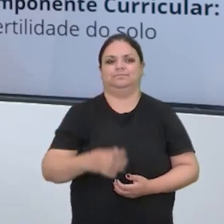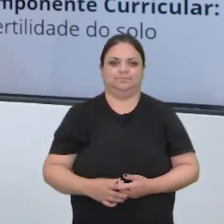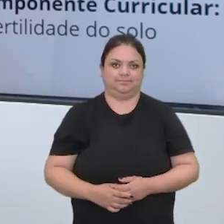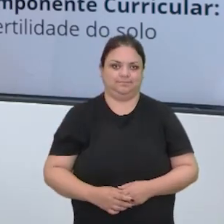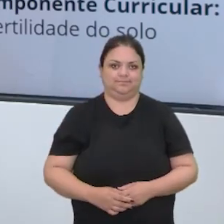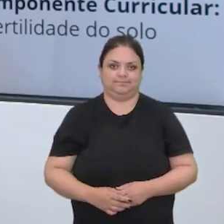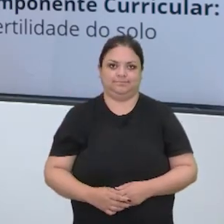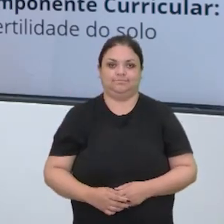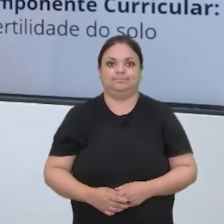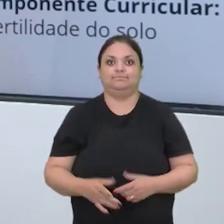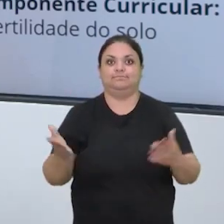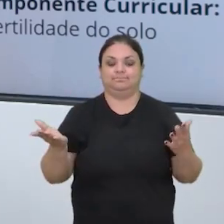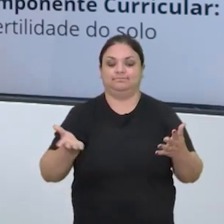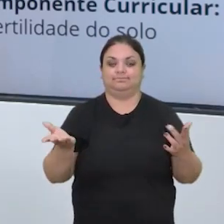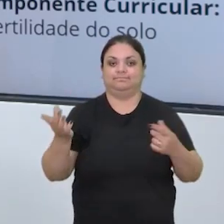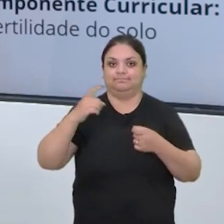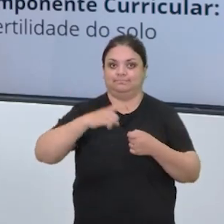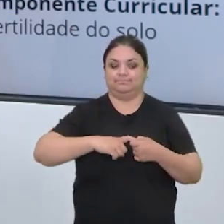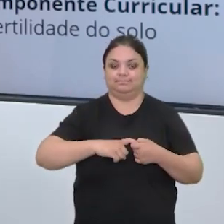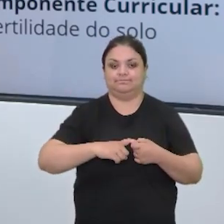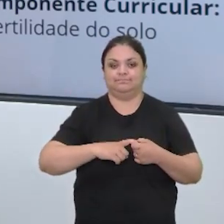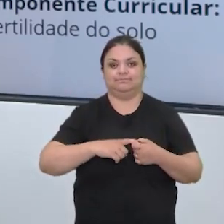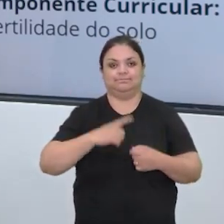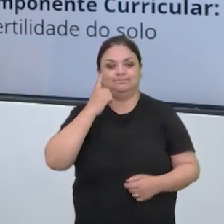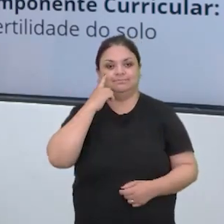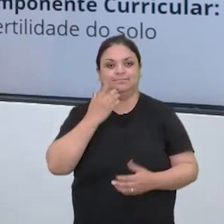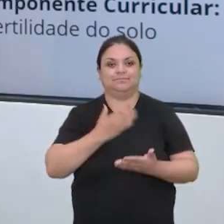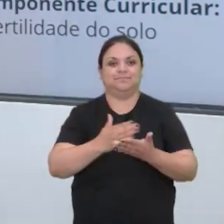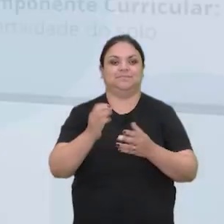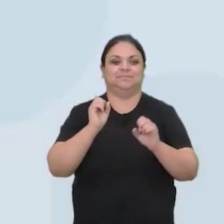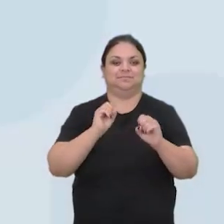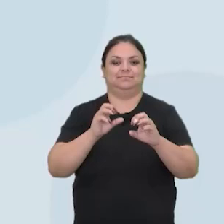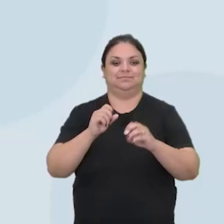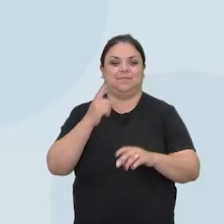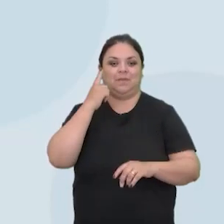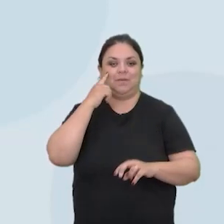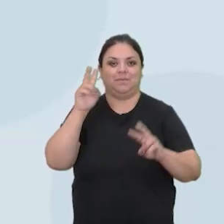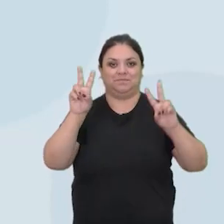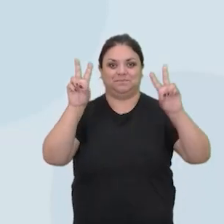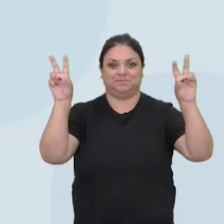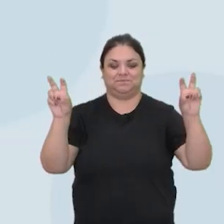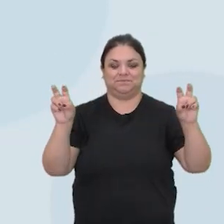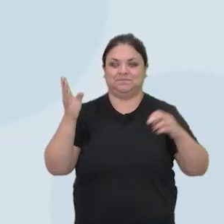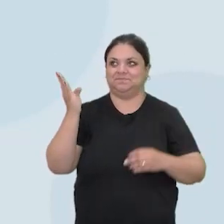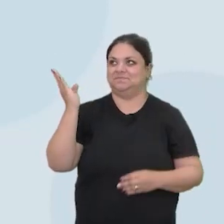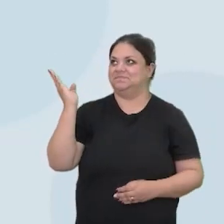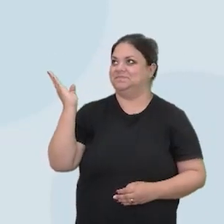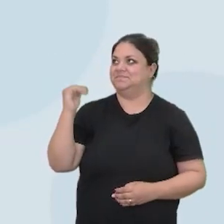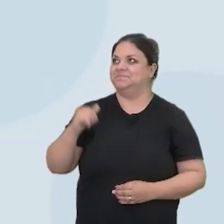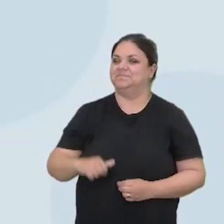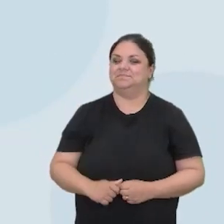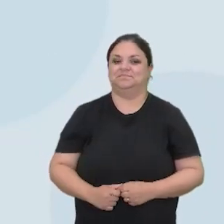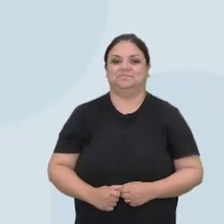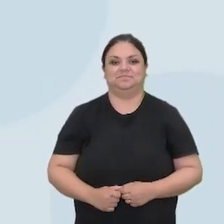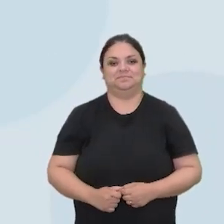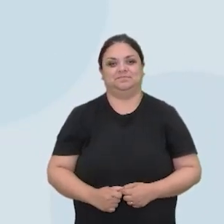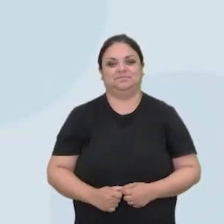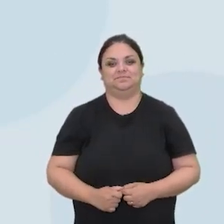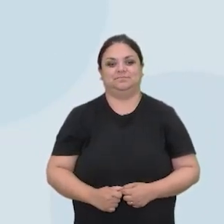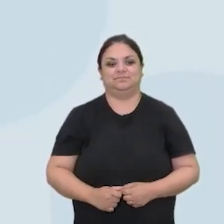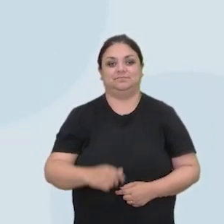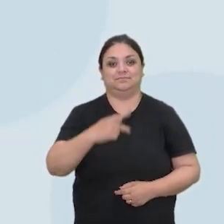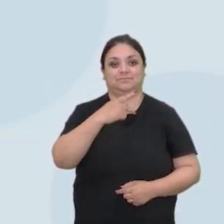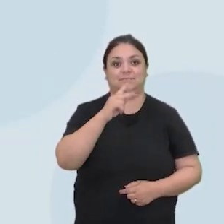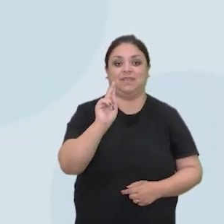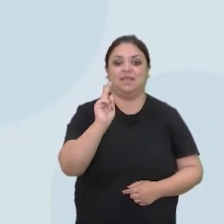Bom, voltando a isso, vou começar a nossa aula. Então vai aparecer para você aí o nome da nossa aula, o tema da nossa aula hoje, pH e